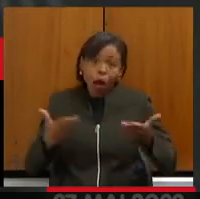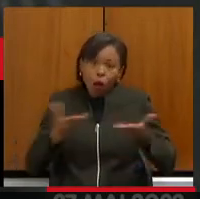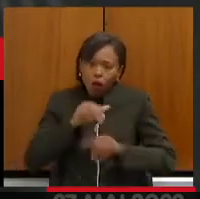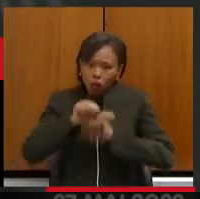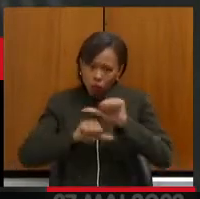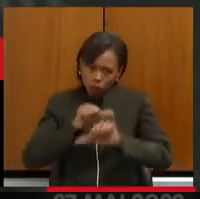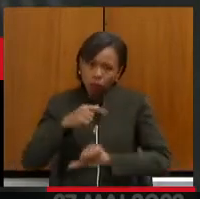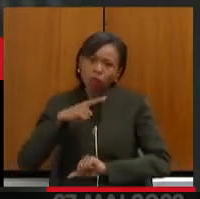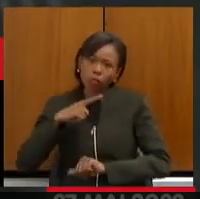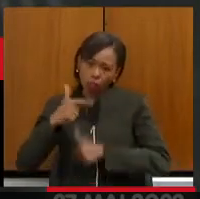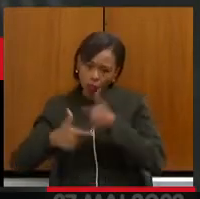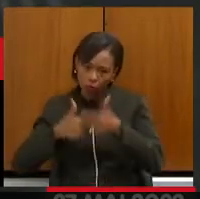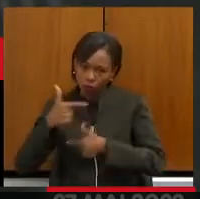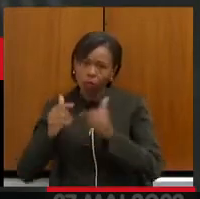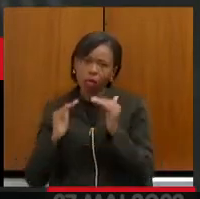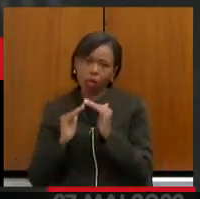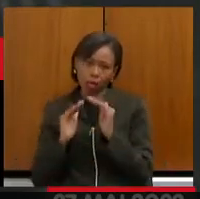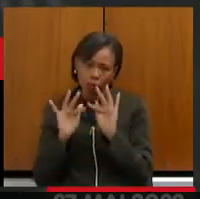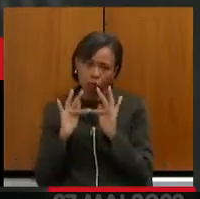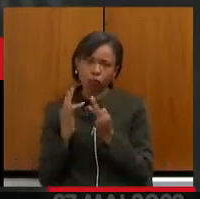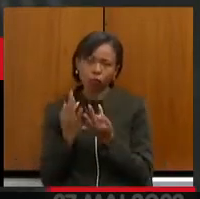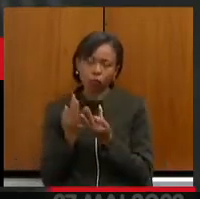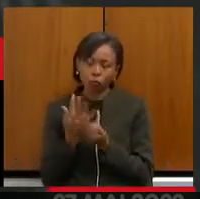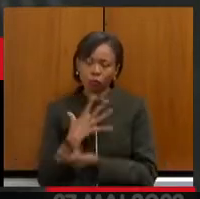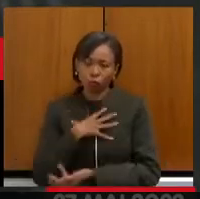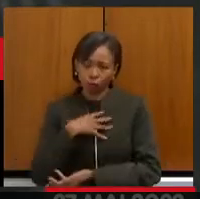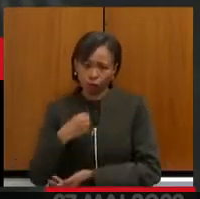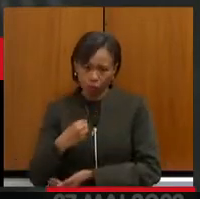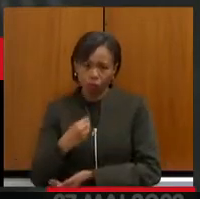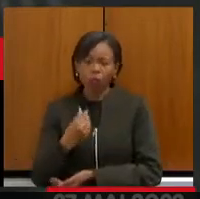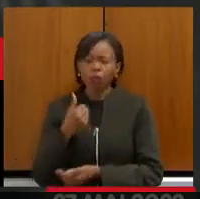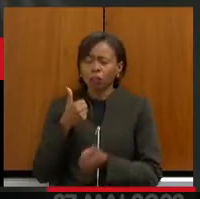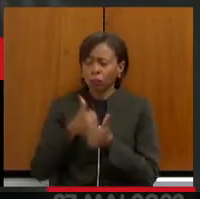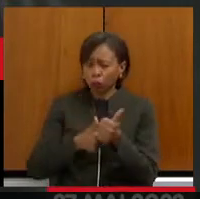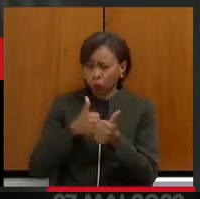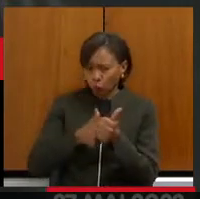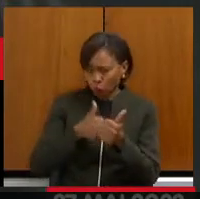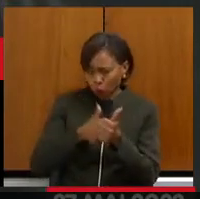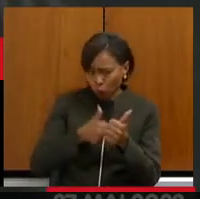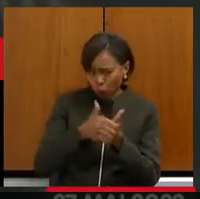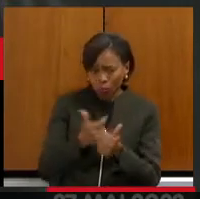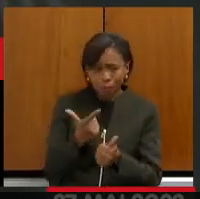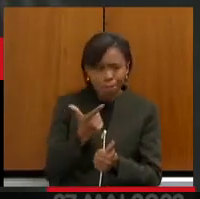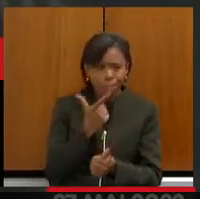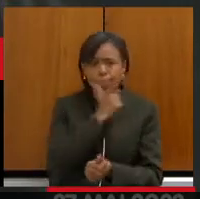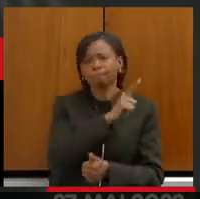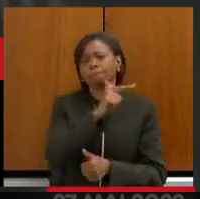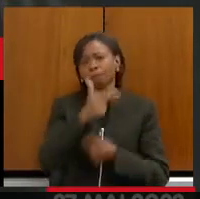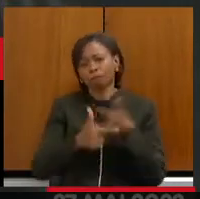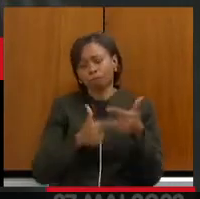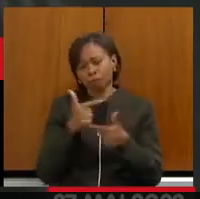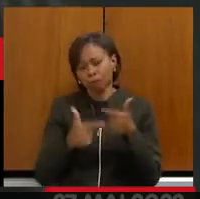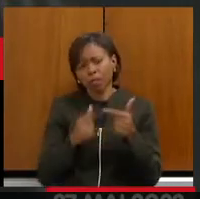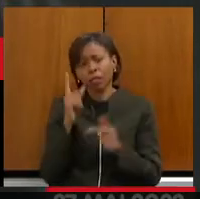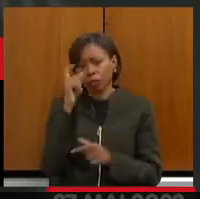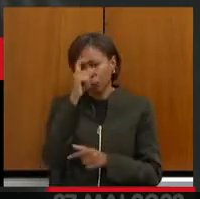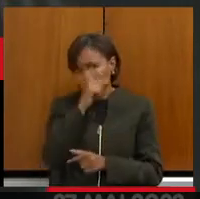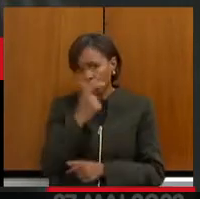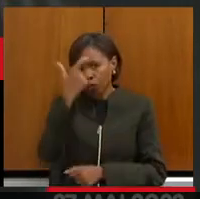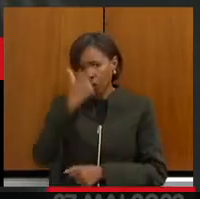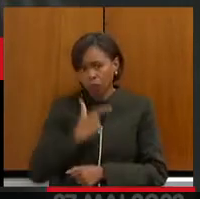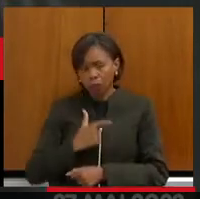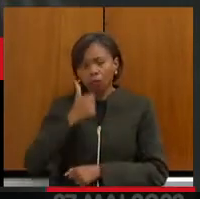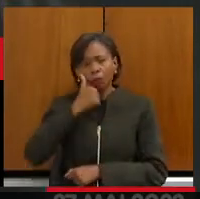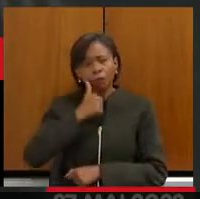minha casa meus filhos eu com muita luta consegui meu emprego é como como é difícil ser uma mulher negra